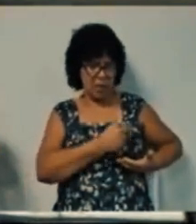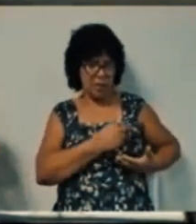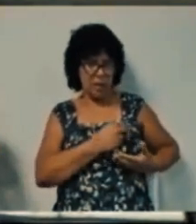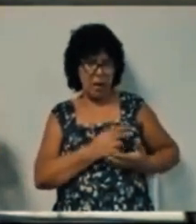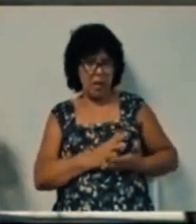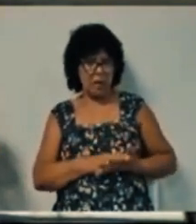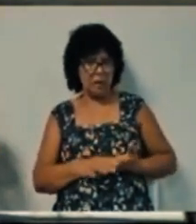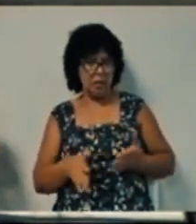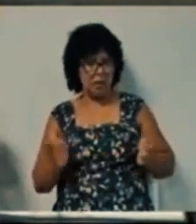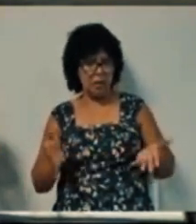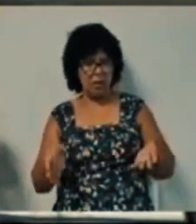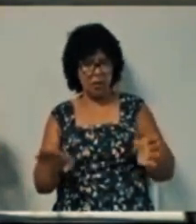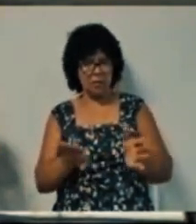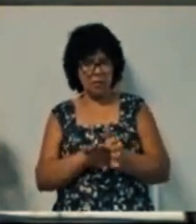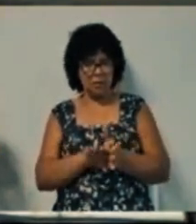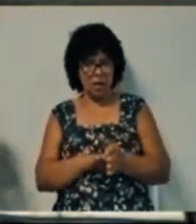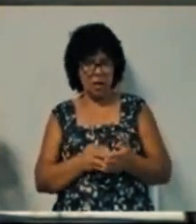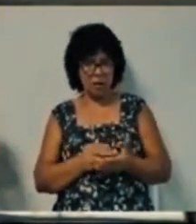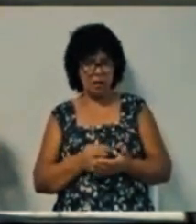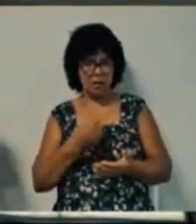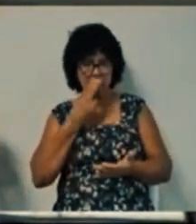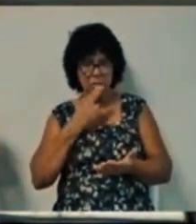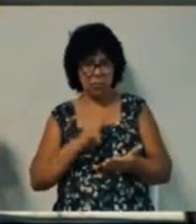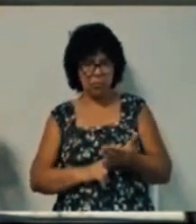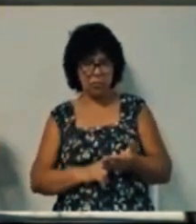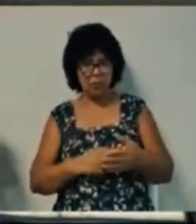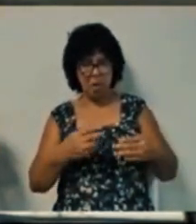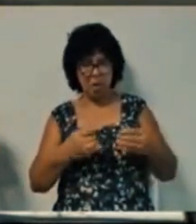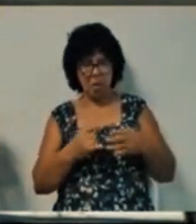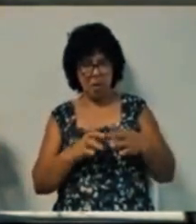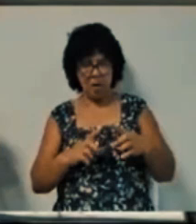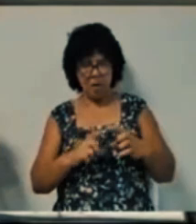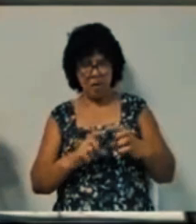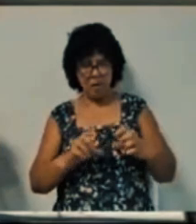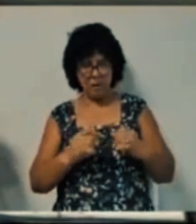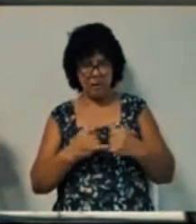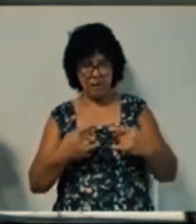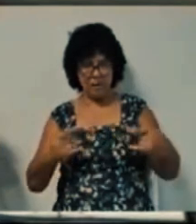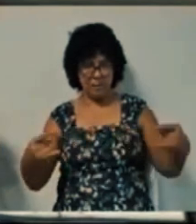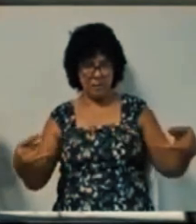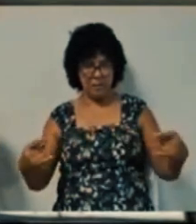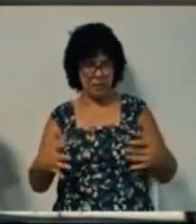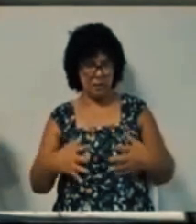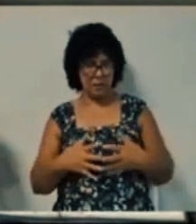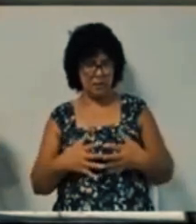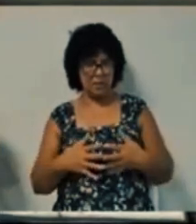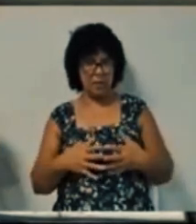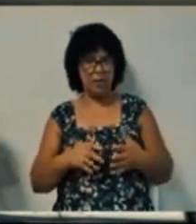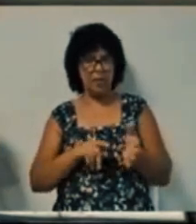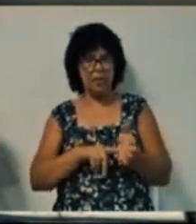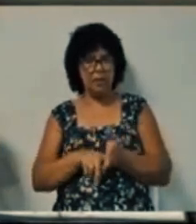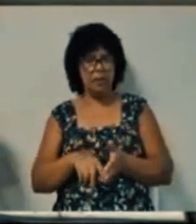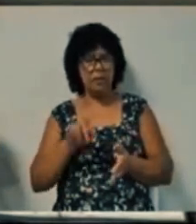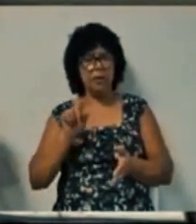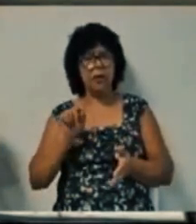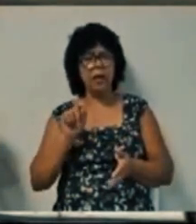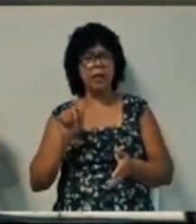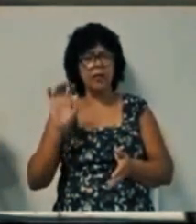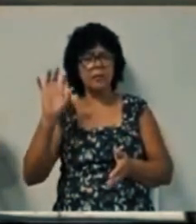chega, e ela sorrindo, eu disse, ô irmã Cátia, não era para a senhora estar internada? Ela disse, era.